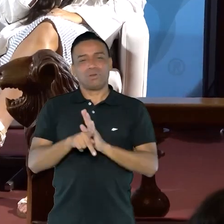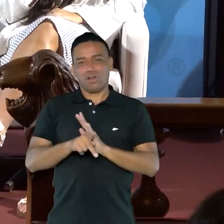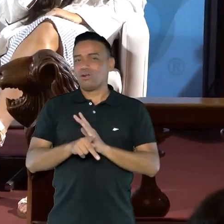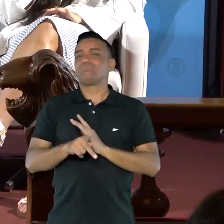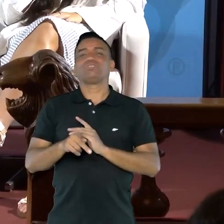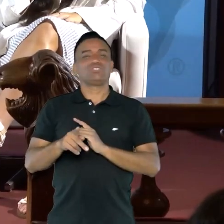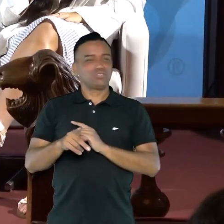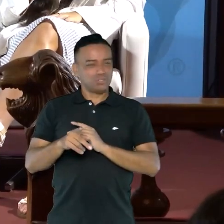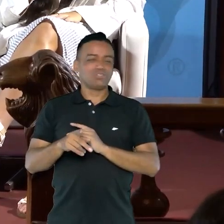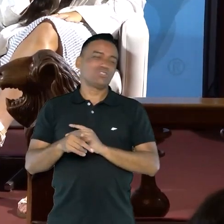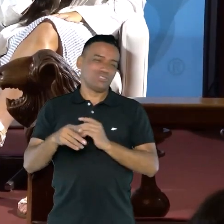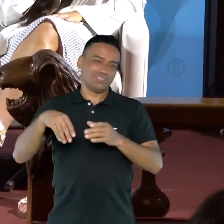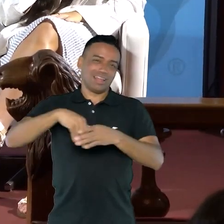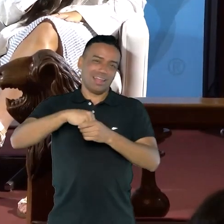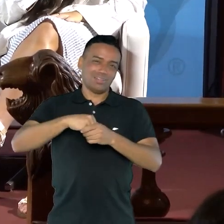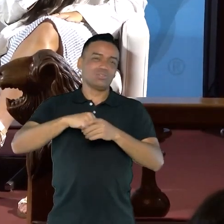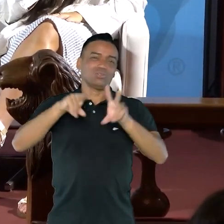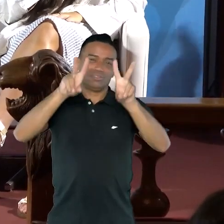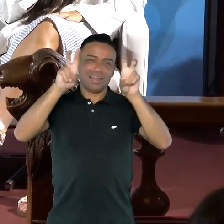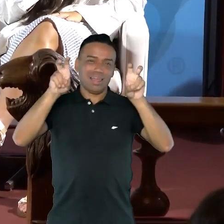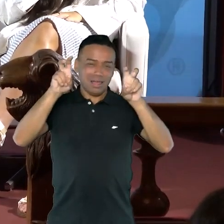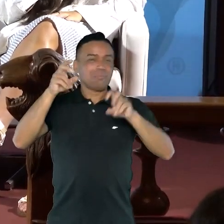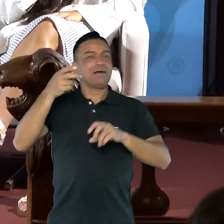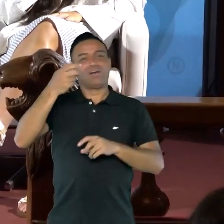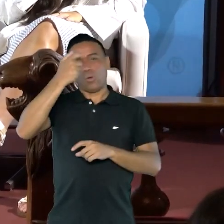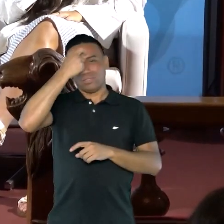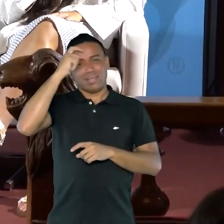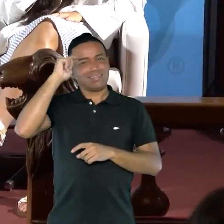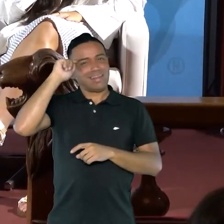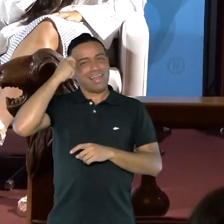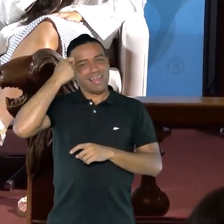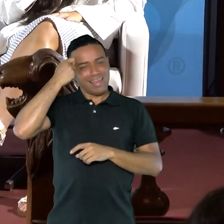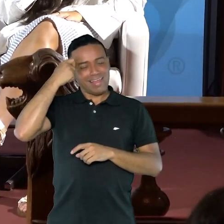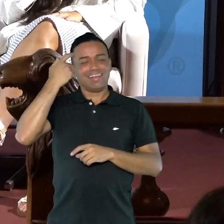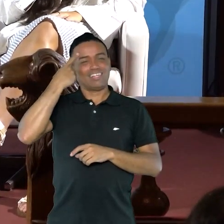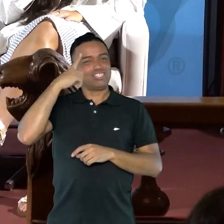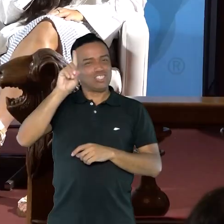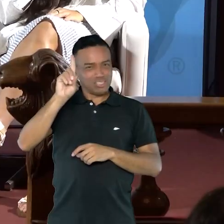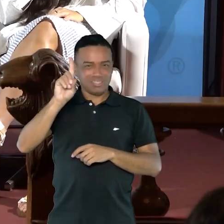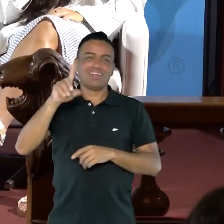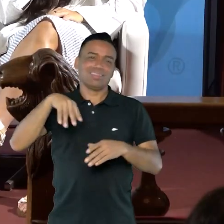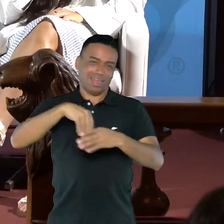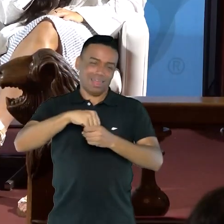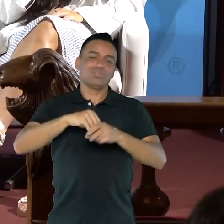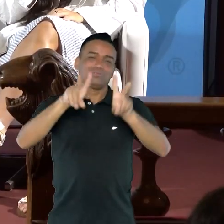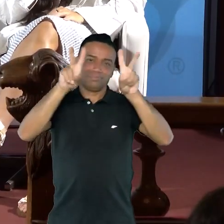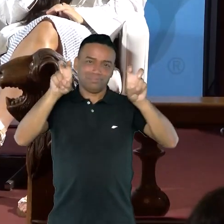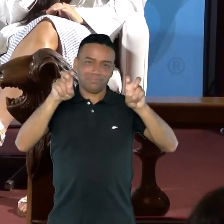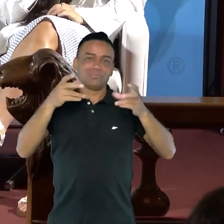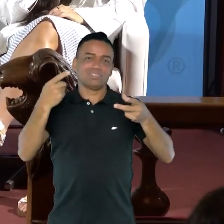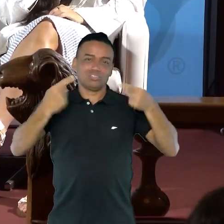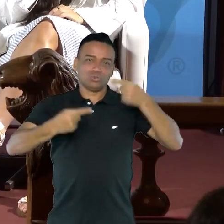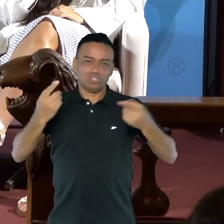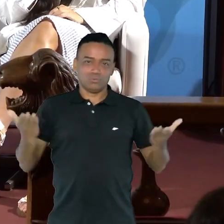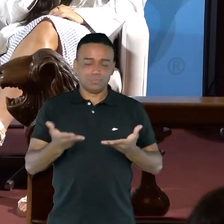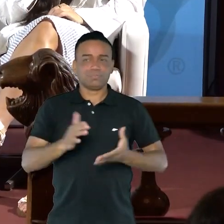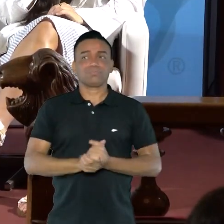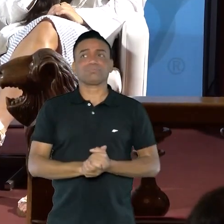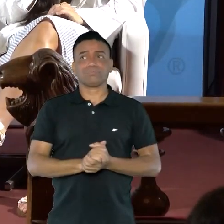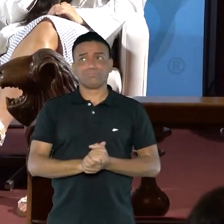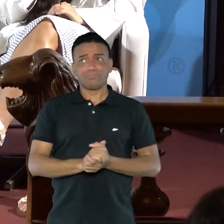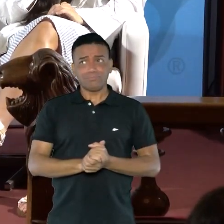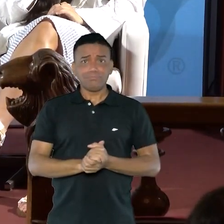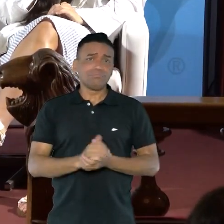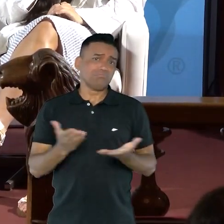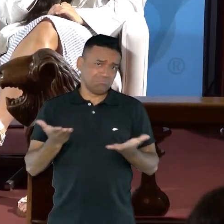né? Outro ponto que eu queria trazer, né, é de que atualmente no Brasil a